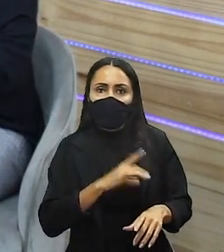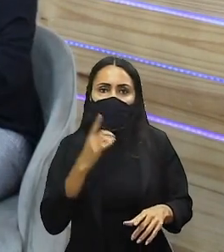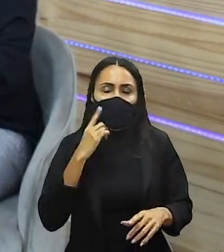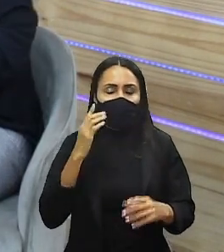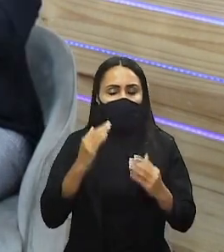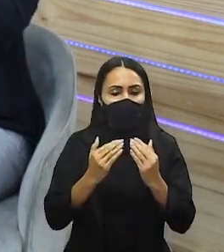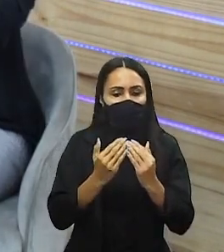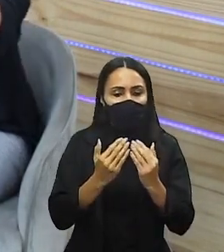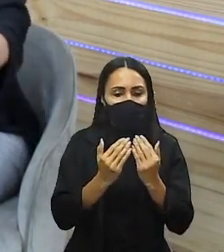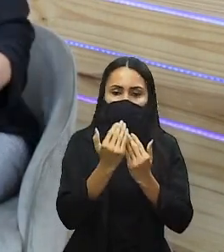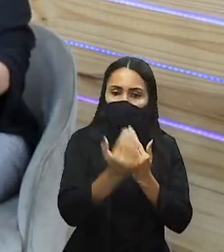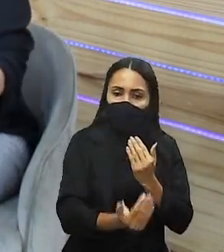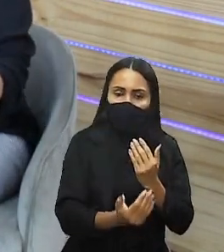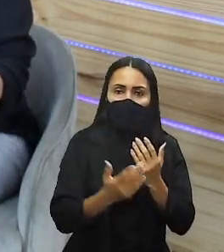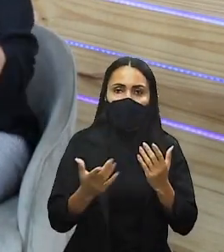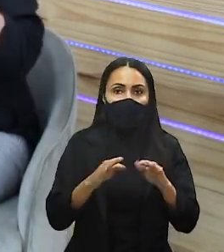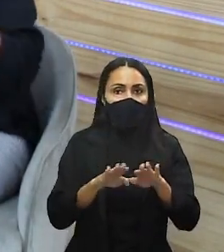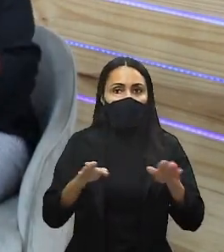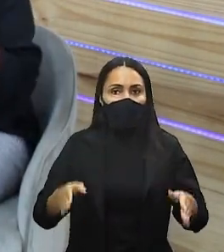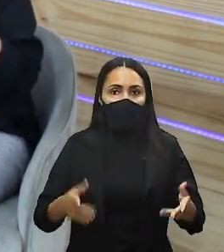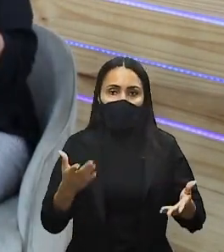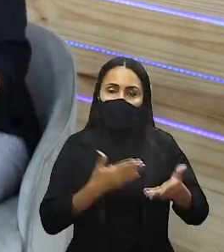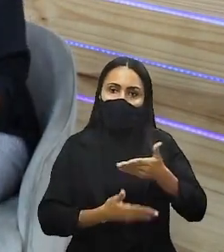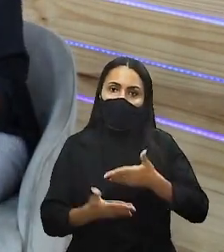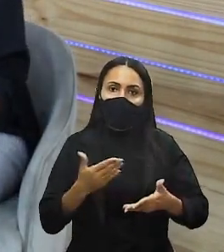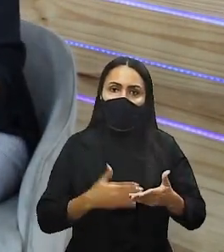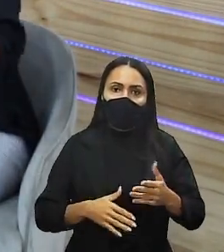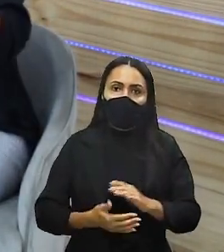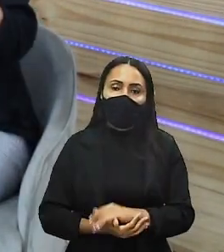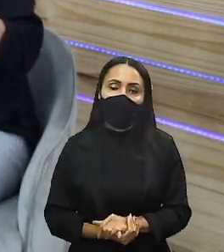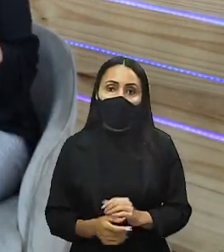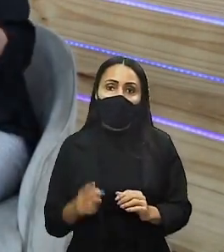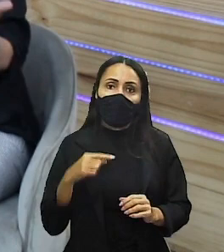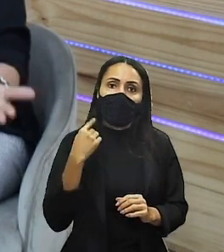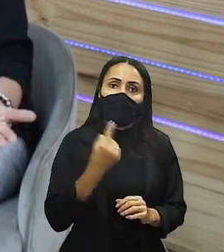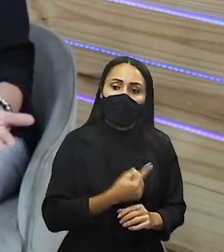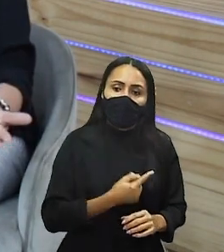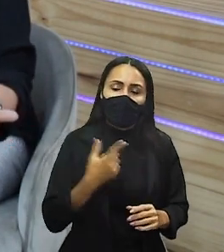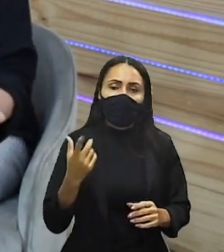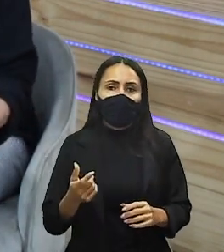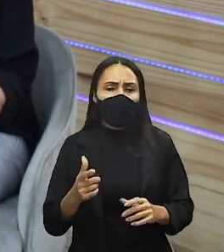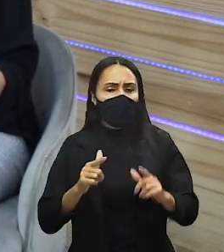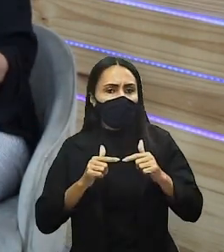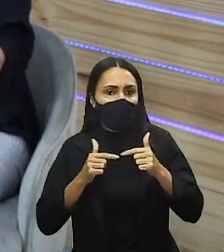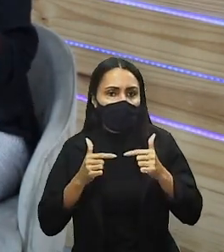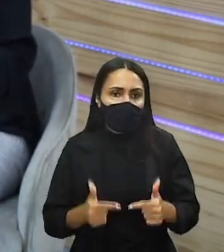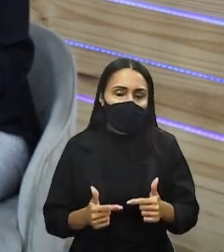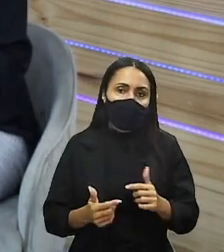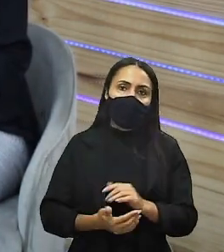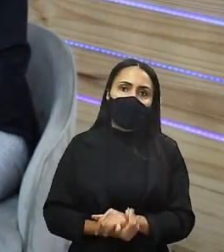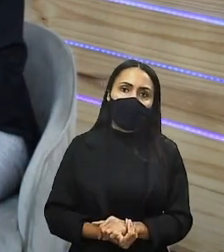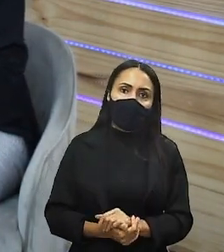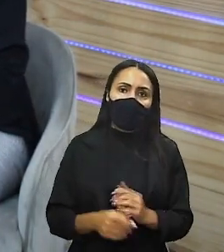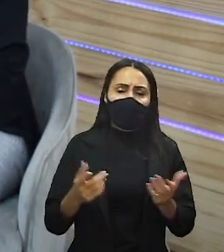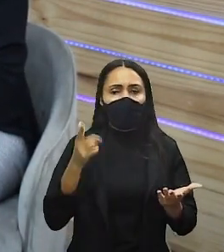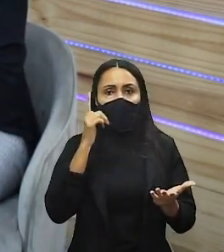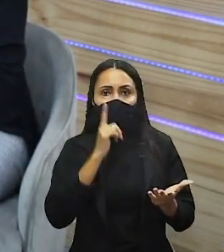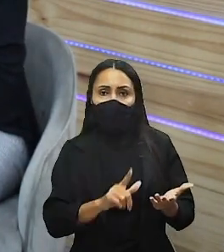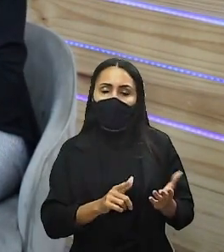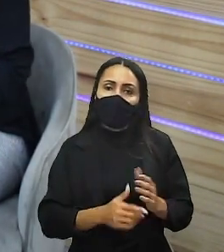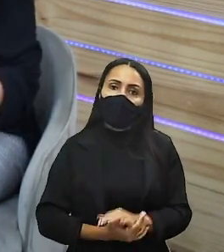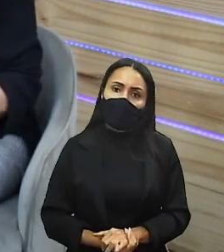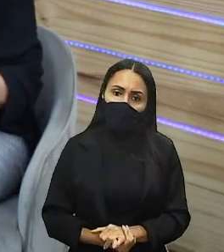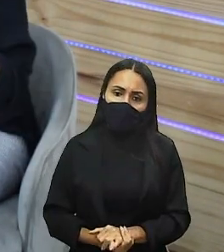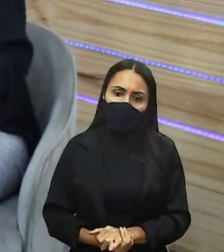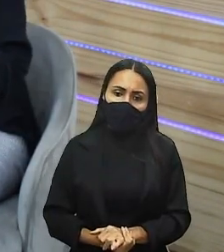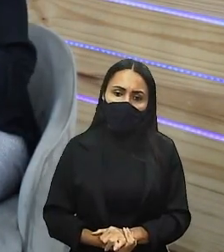balcão, você não está interagindo. Então, nós não estamos interagindo, nós estamos indo atrás do usuário. É assim que a gente conquista, né? É